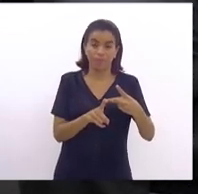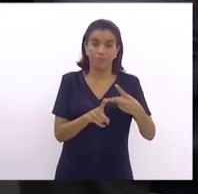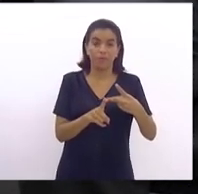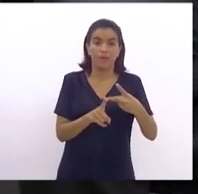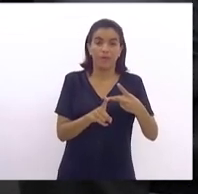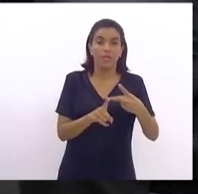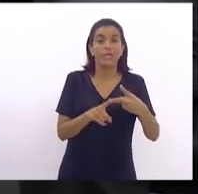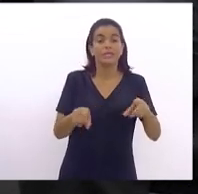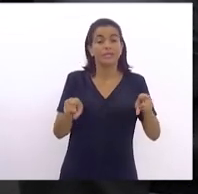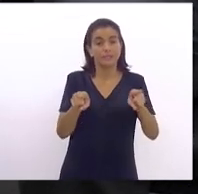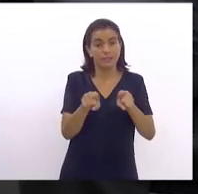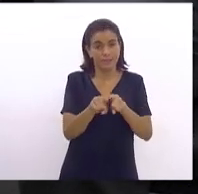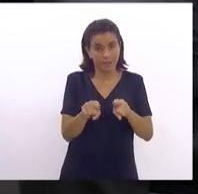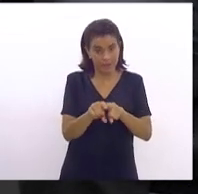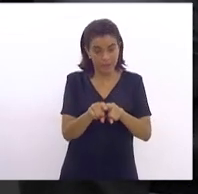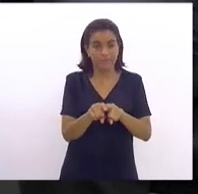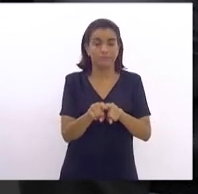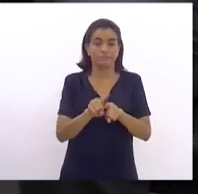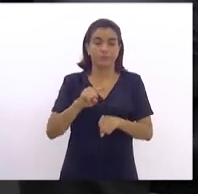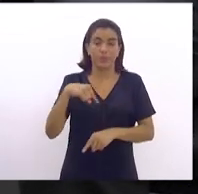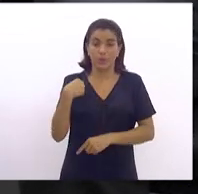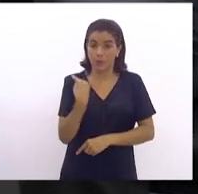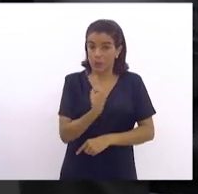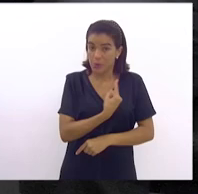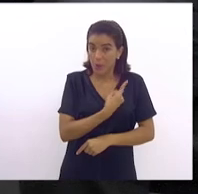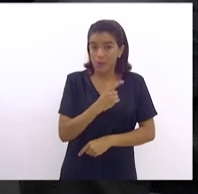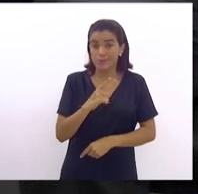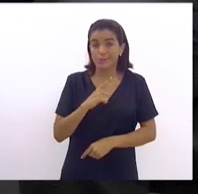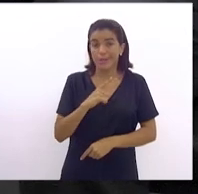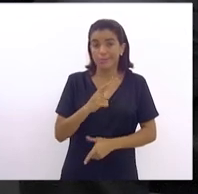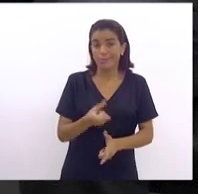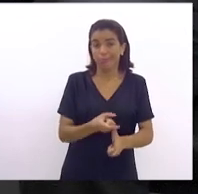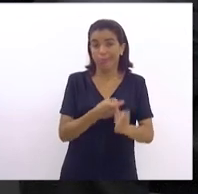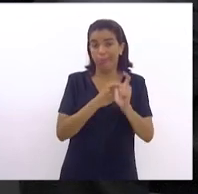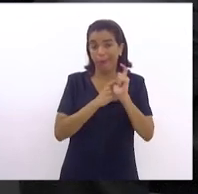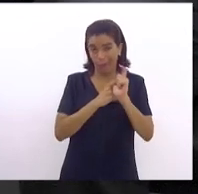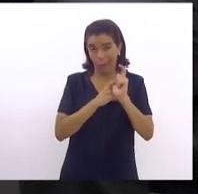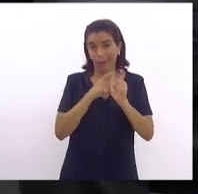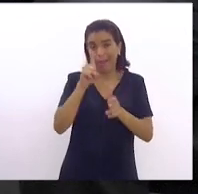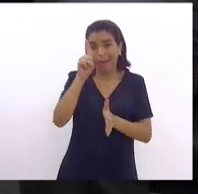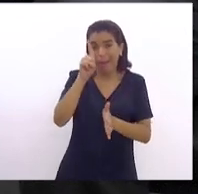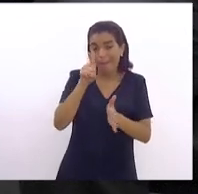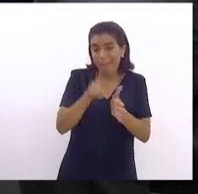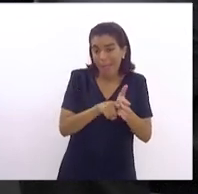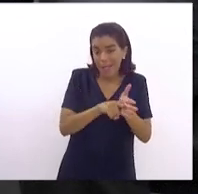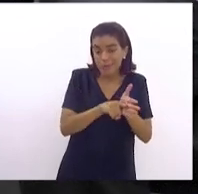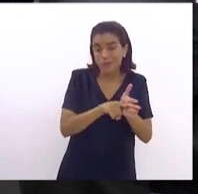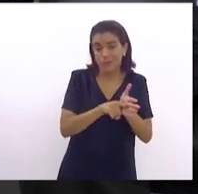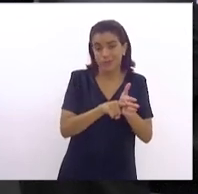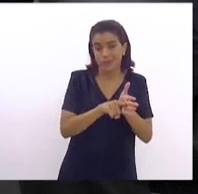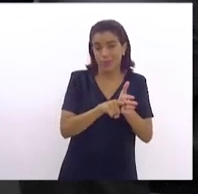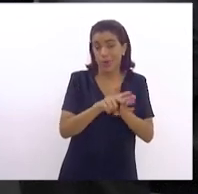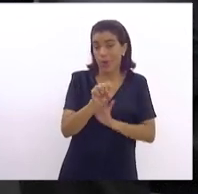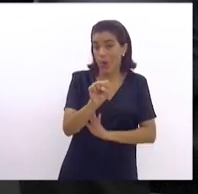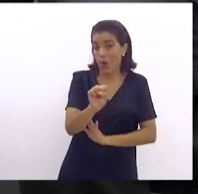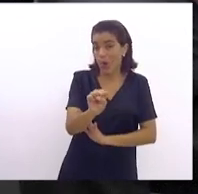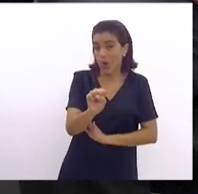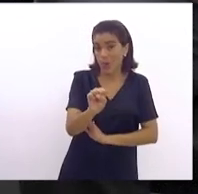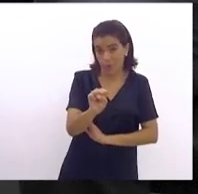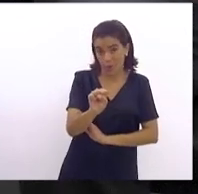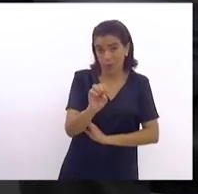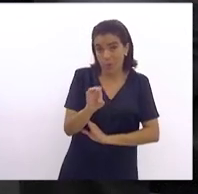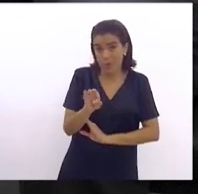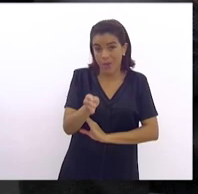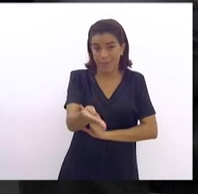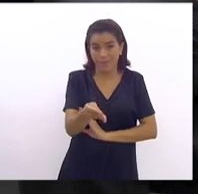Além disso, nós estamos com um déficit orçamentário previsto para 2024 de 8 bilhões